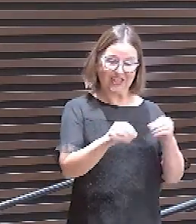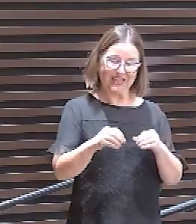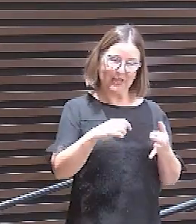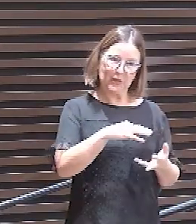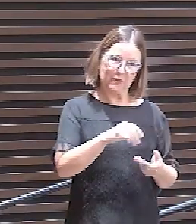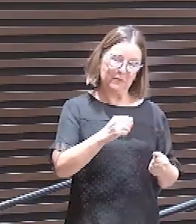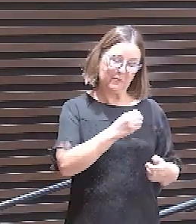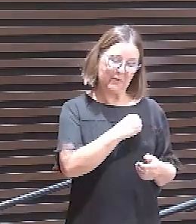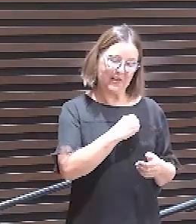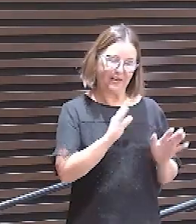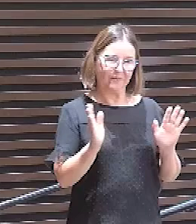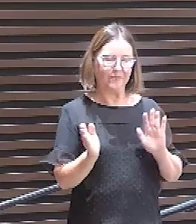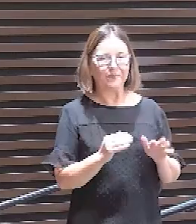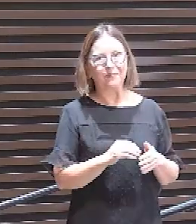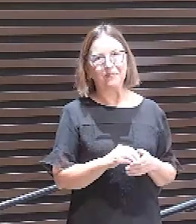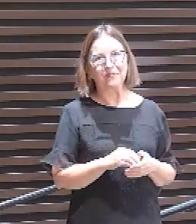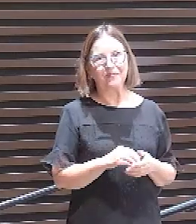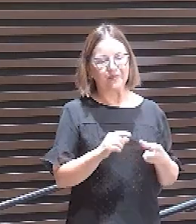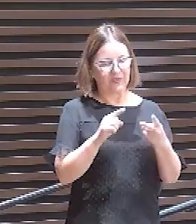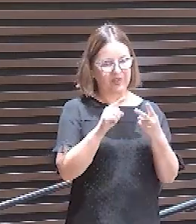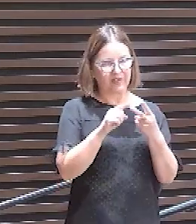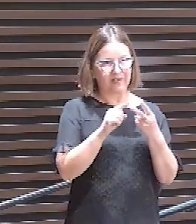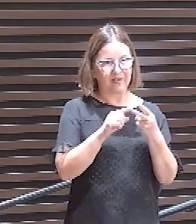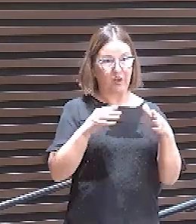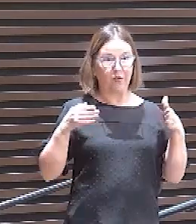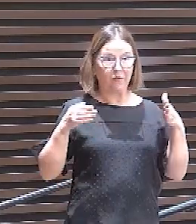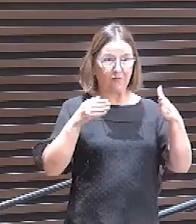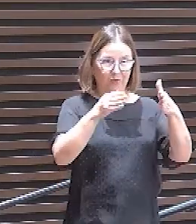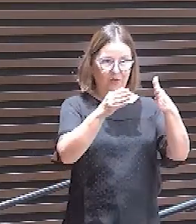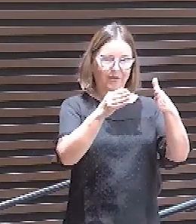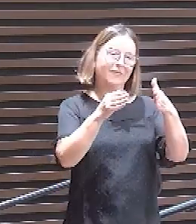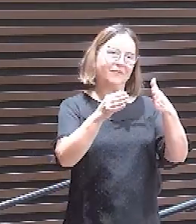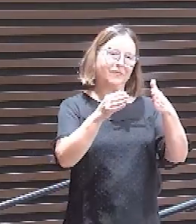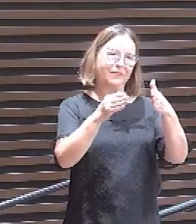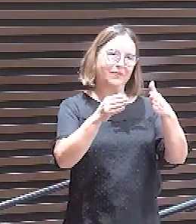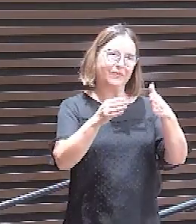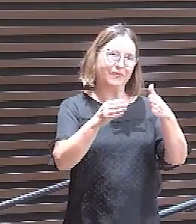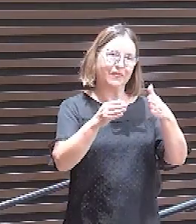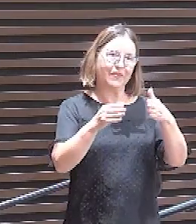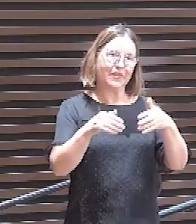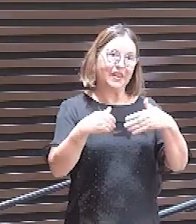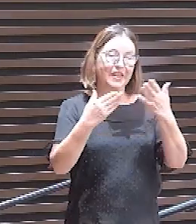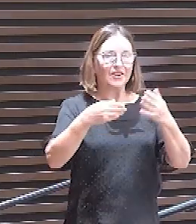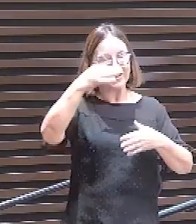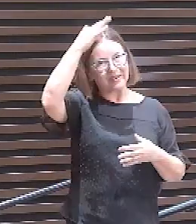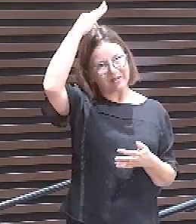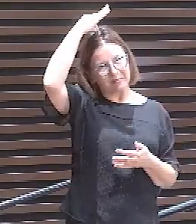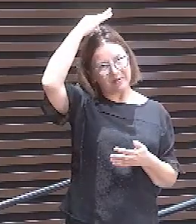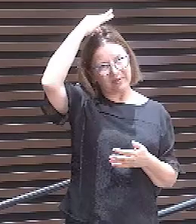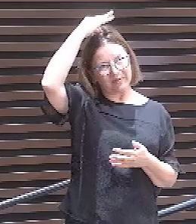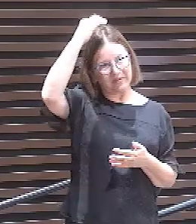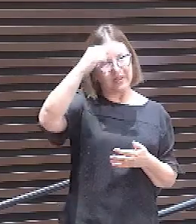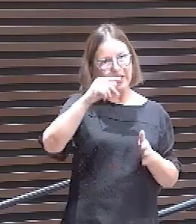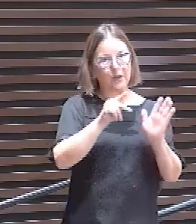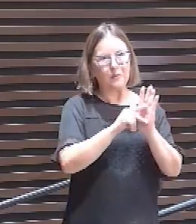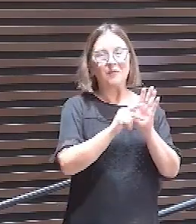segunda menção ao traslado focaliza a dimensão da dedicação espiritual. Eu sou